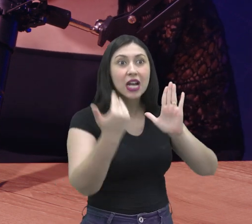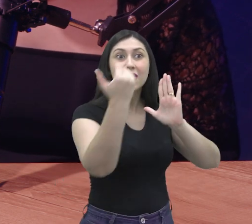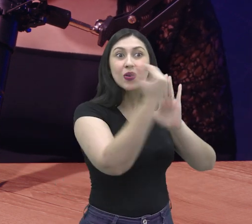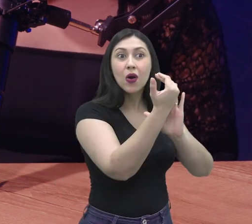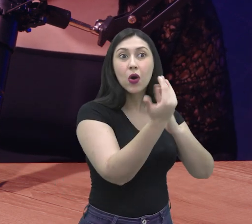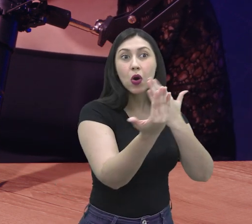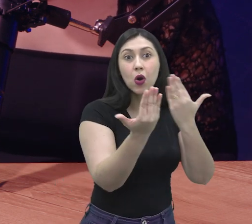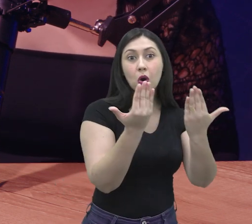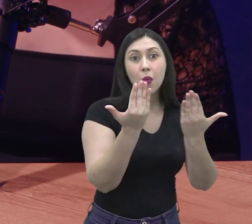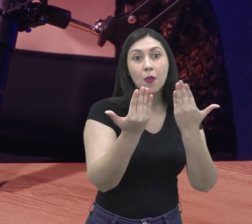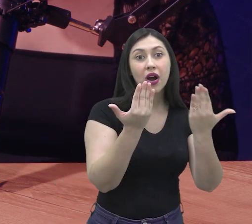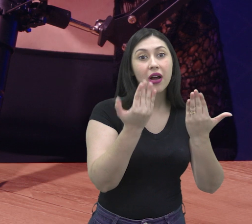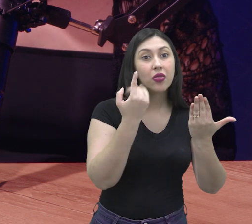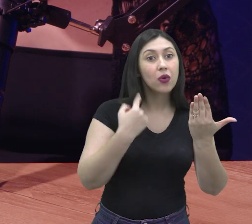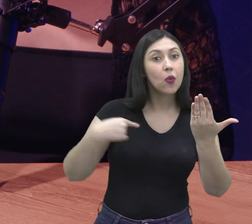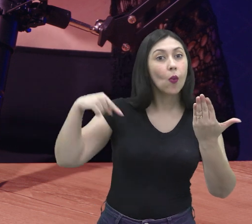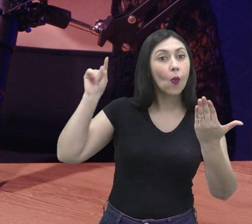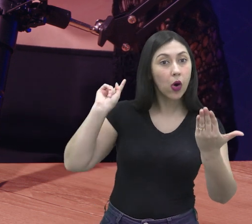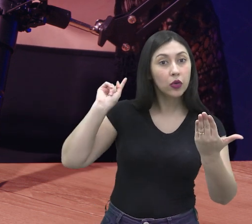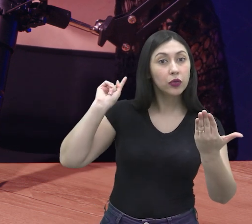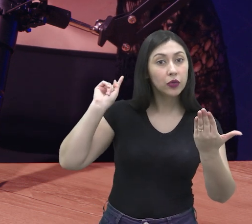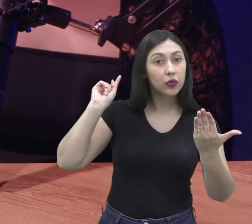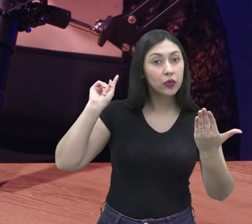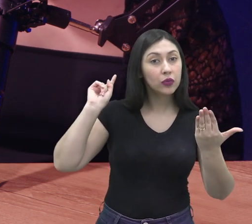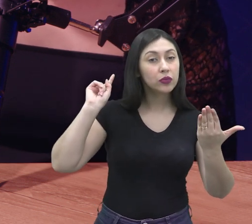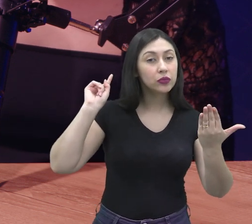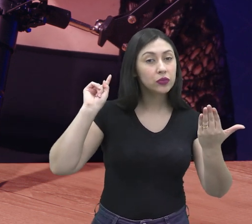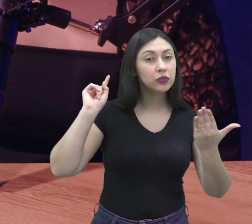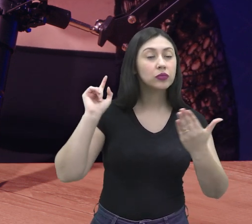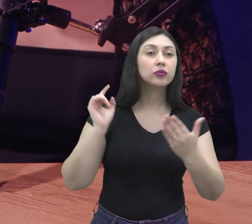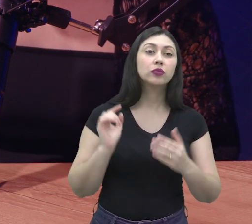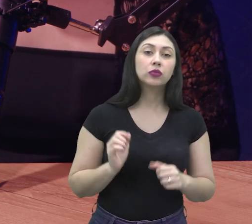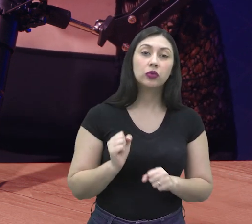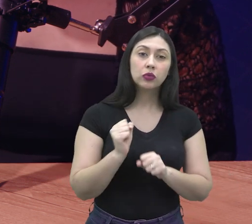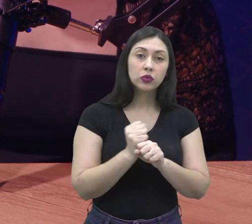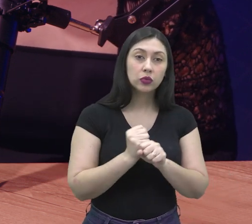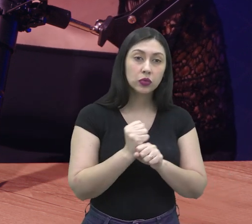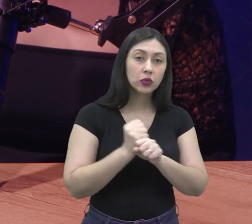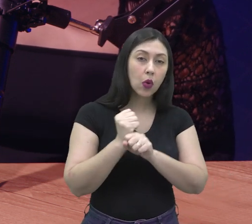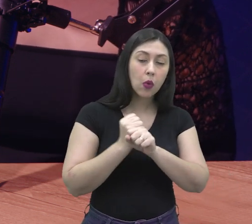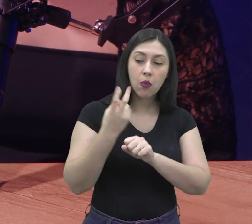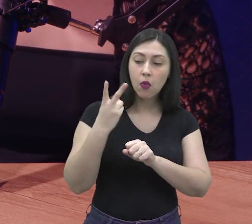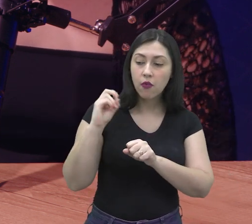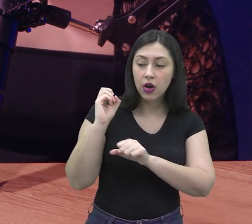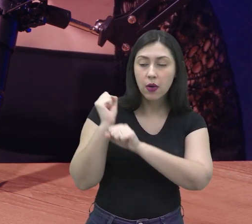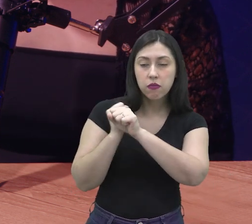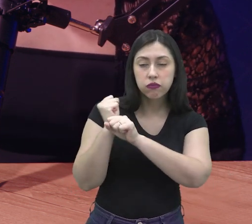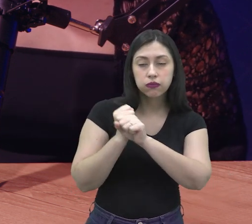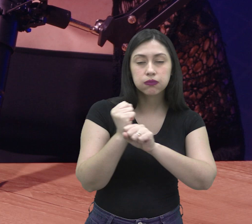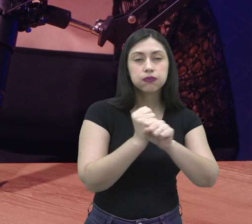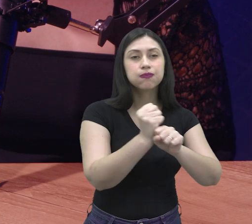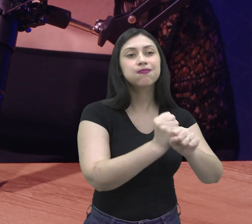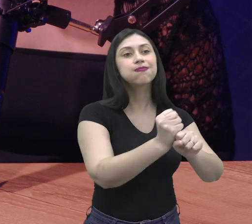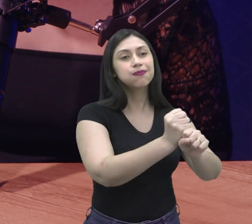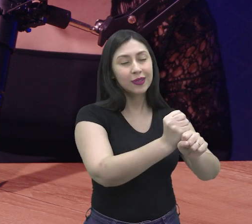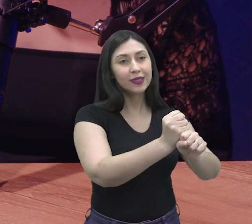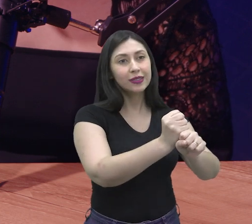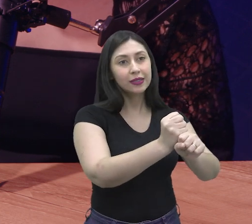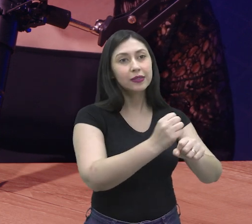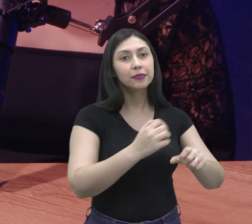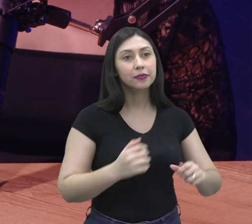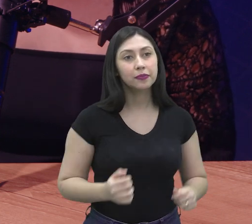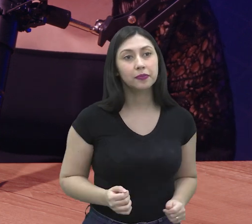de 2.542 focos de calor registrada entre julho e setembro, entre, né, o período de 2003